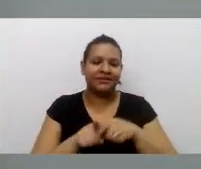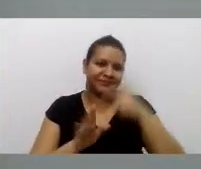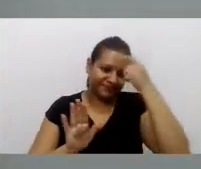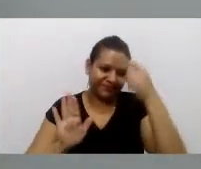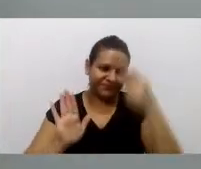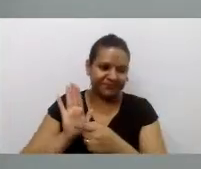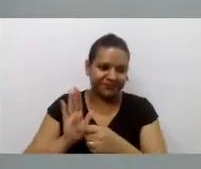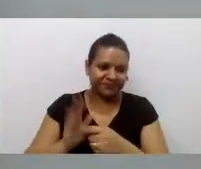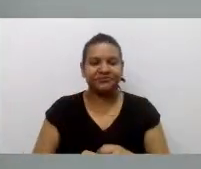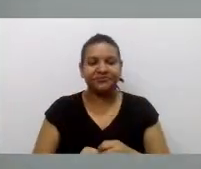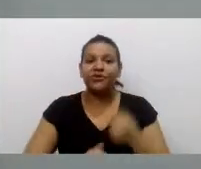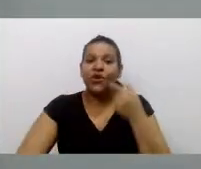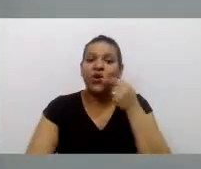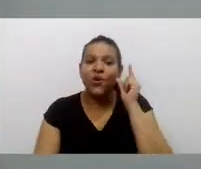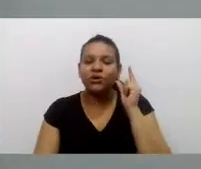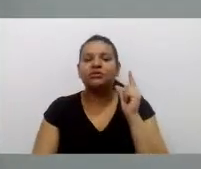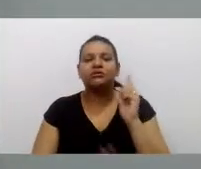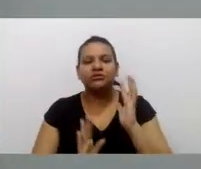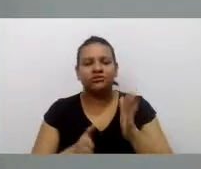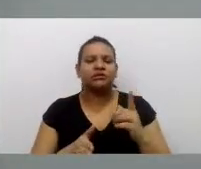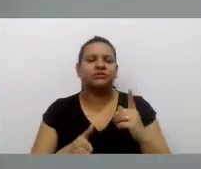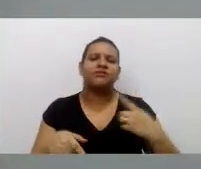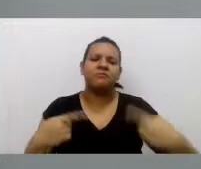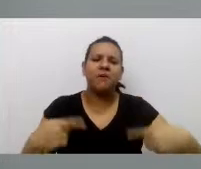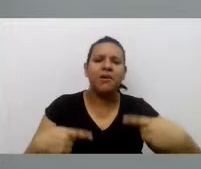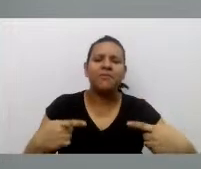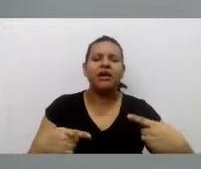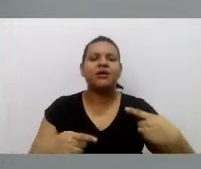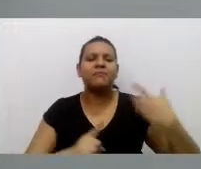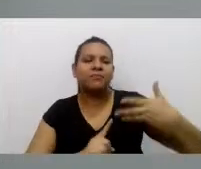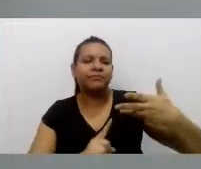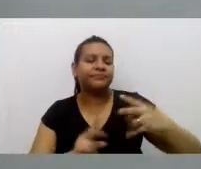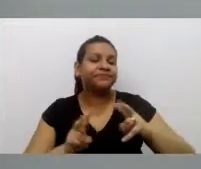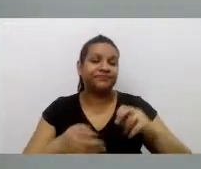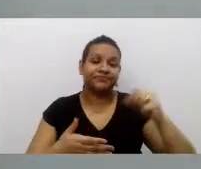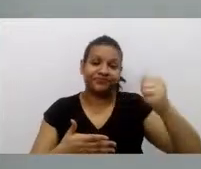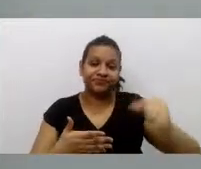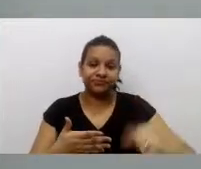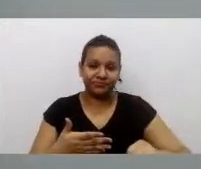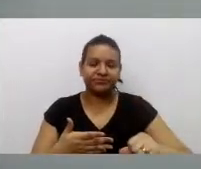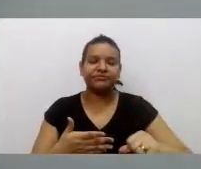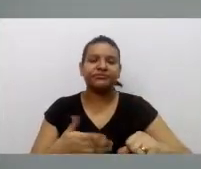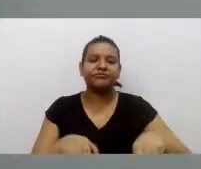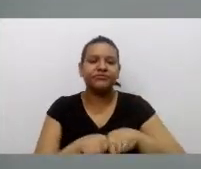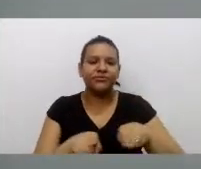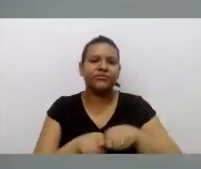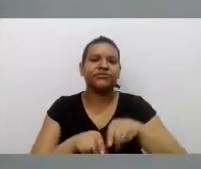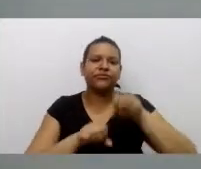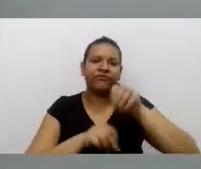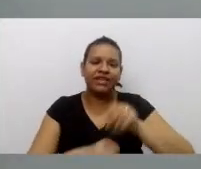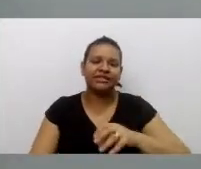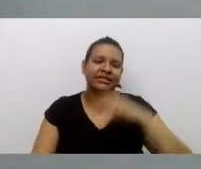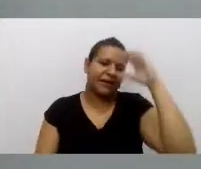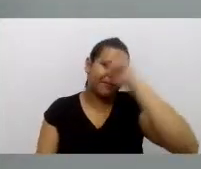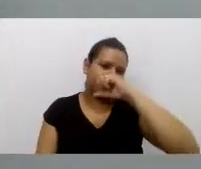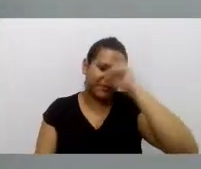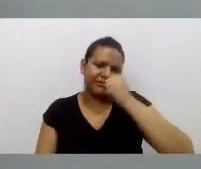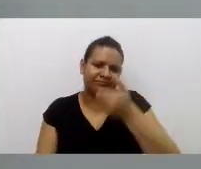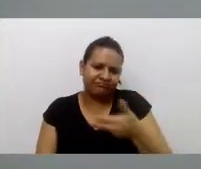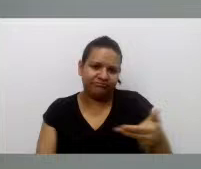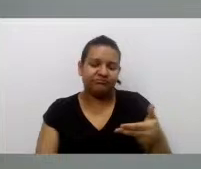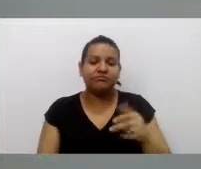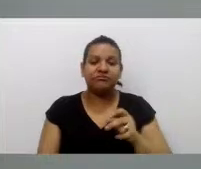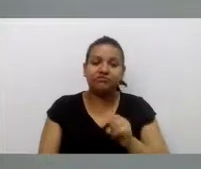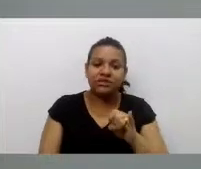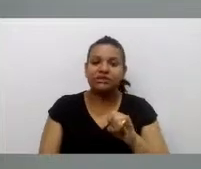ontem, a gente teve inúmeras discussões sobre avaliação e ensino, avaliação do ensino e da aprendizagem. Então, caso você tenha perdido